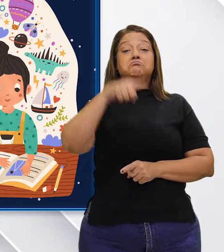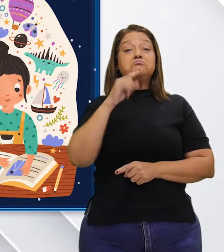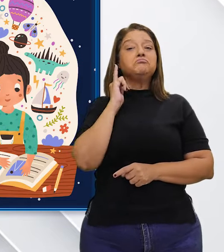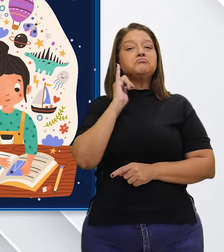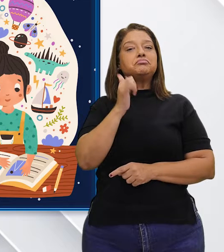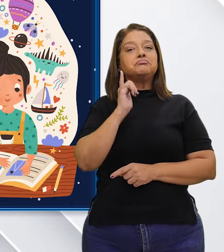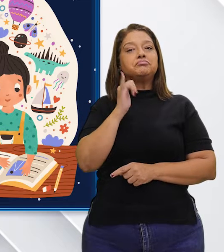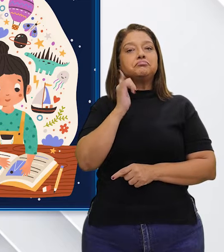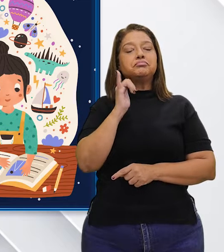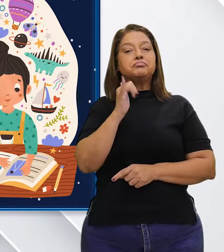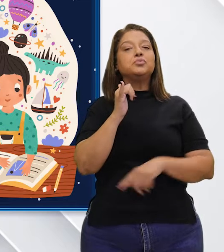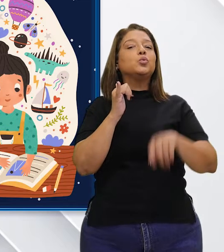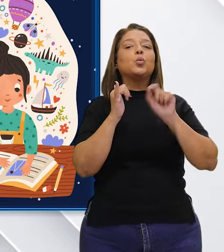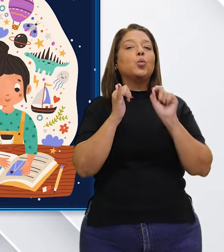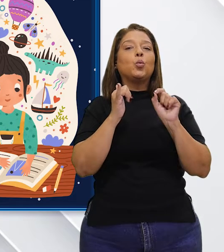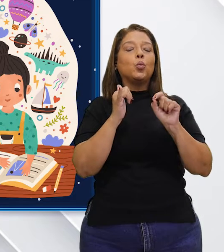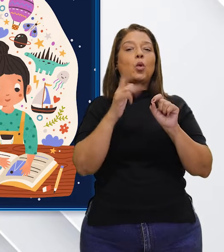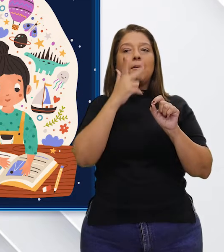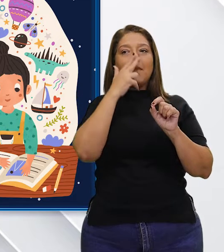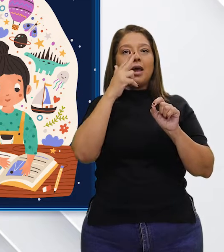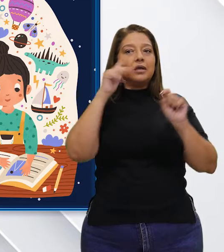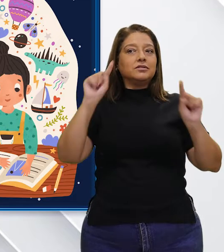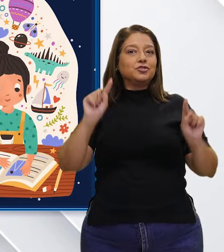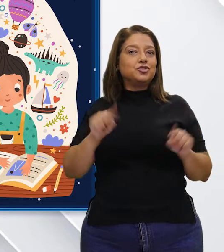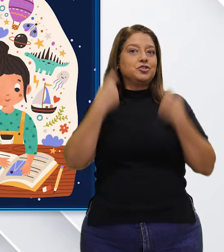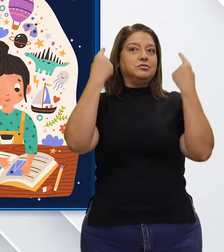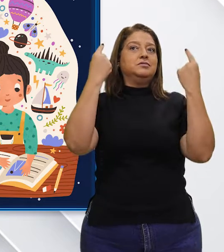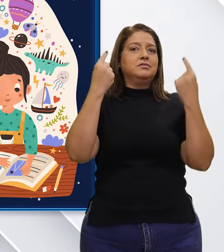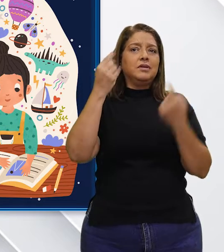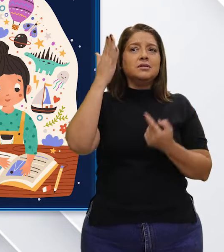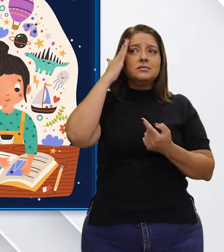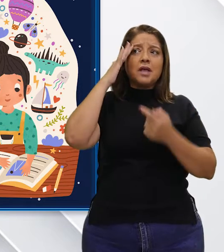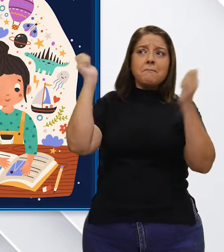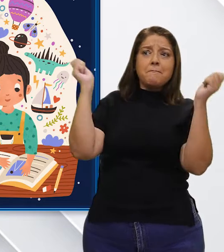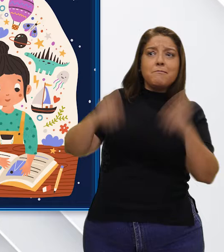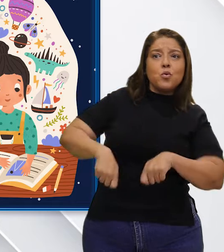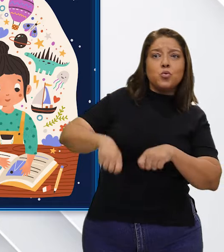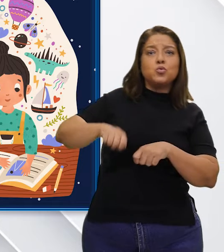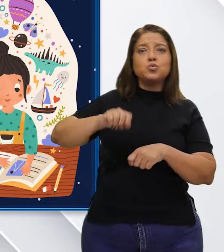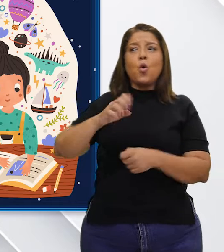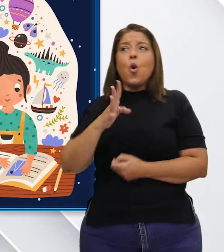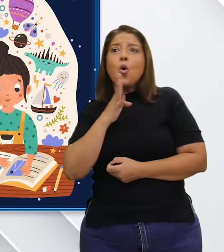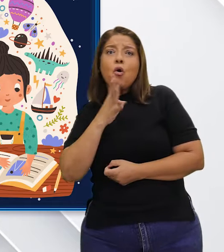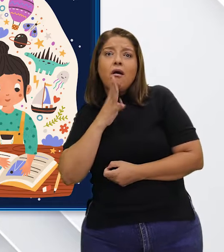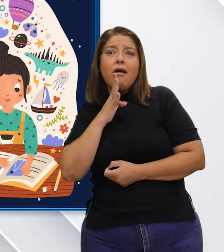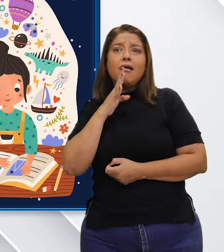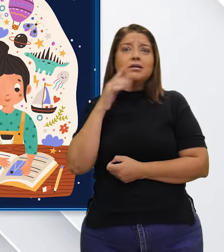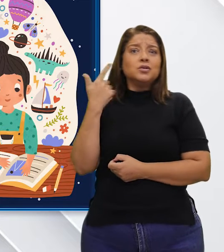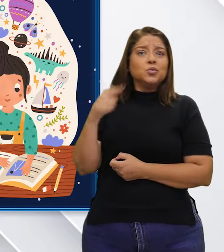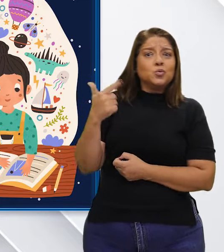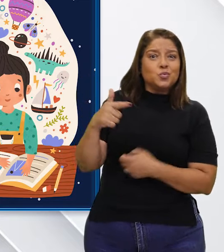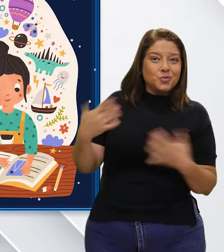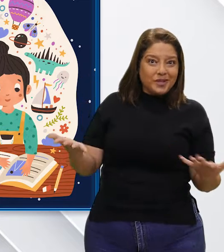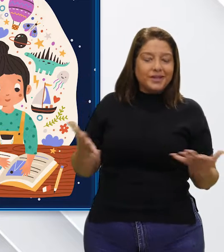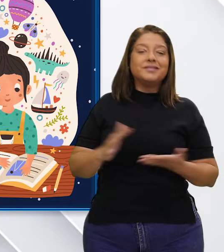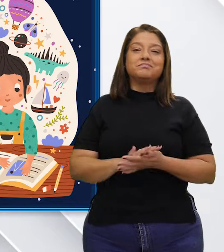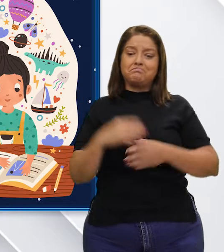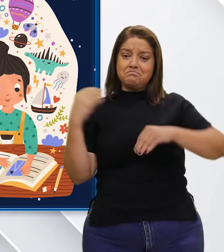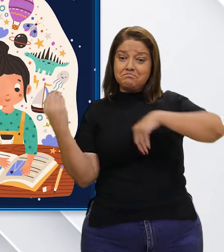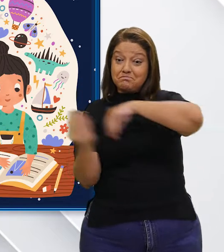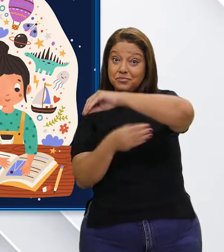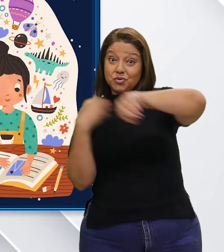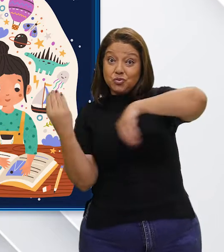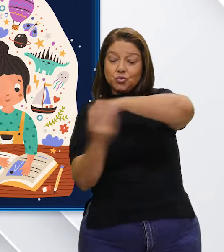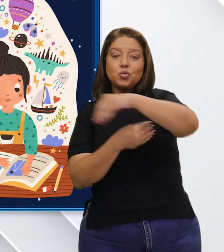criando uma narrativa que desafia os limites do possível e do conhecido.